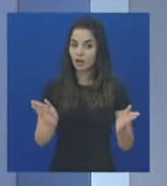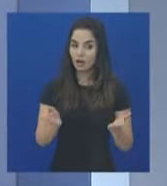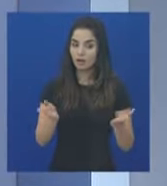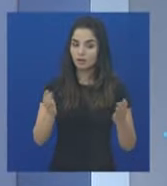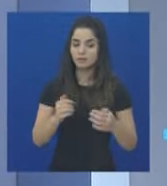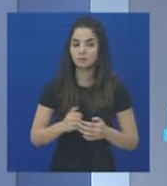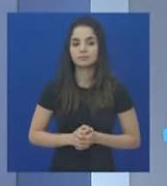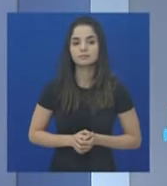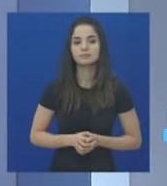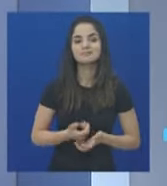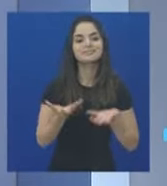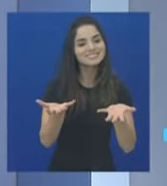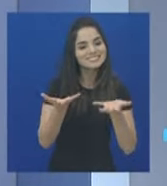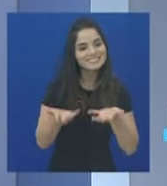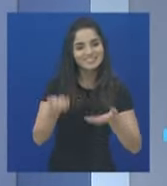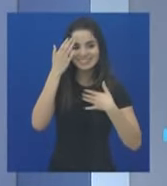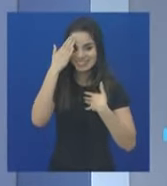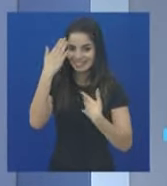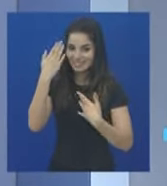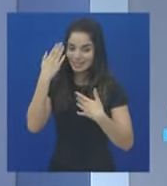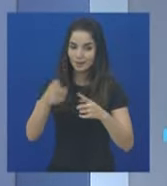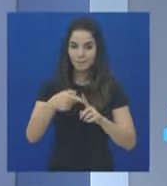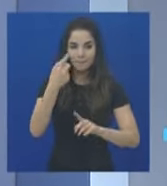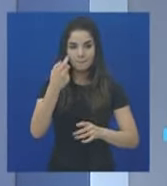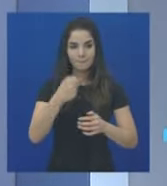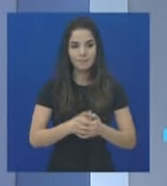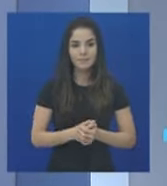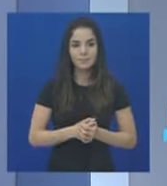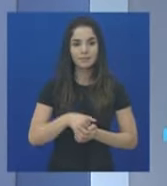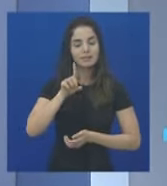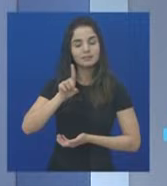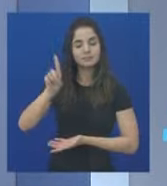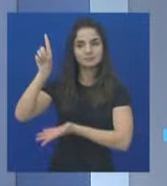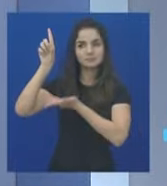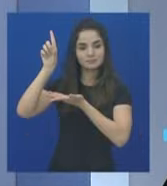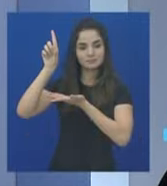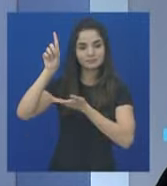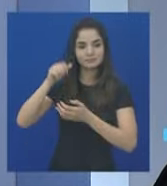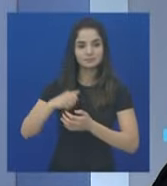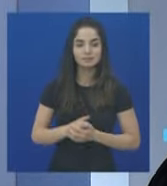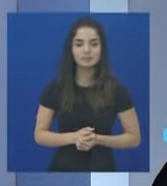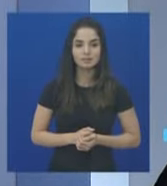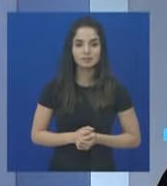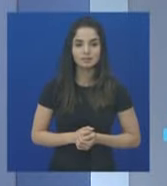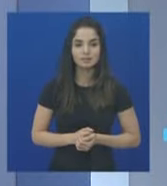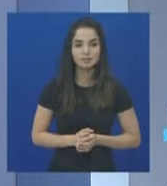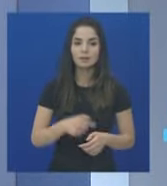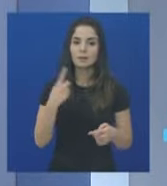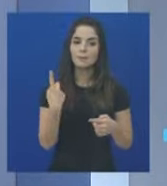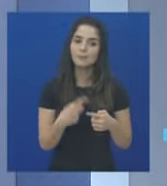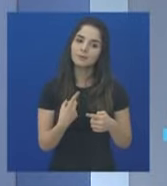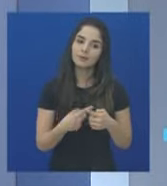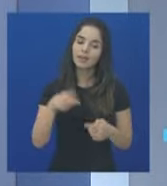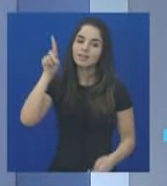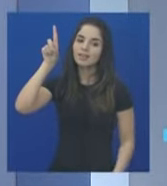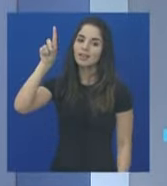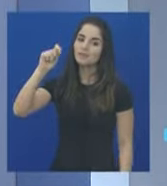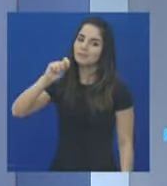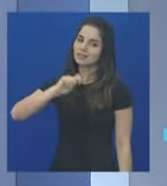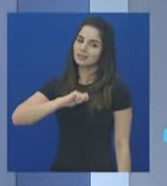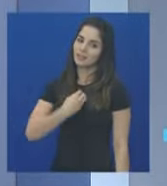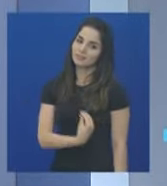Eu quero agradecer, em primeiro lugar, a Deus. Porque ele é a razão do meu viver. A